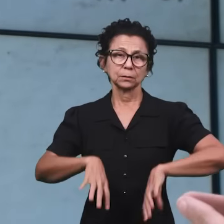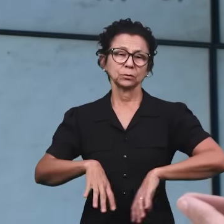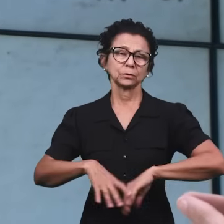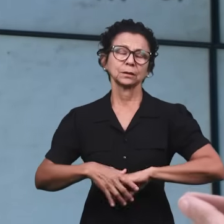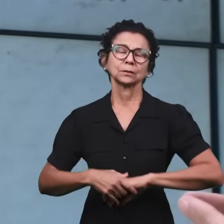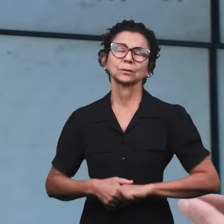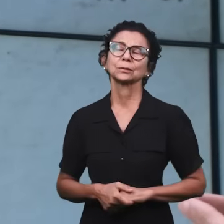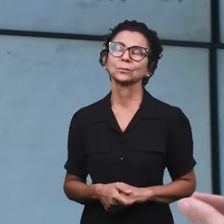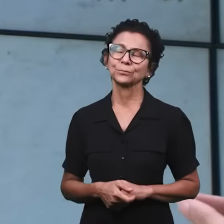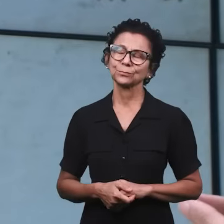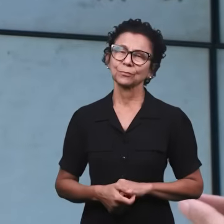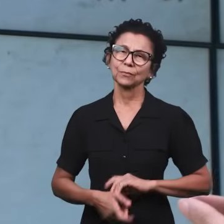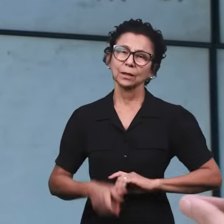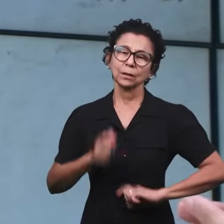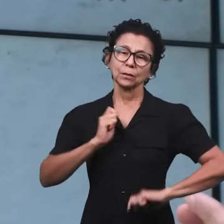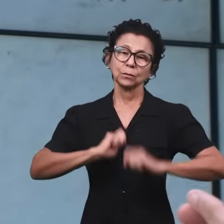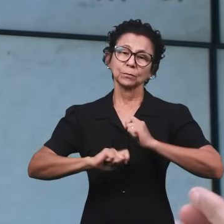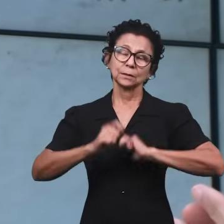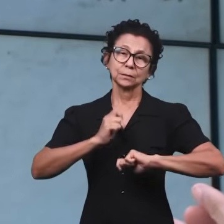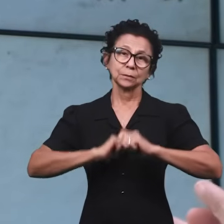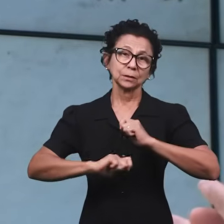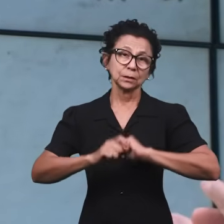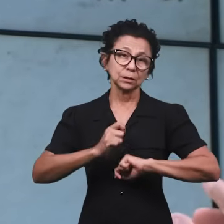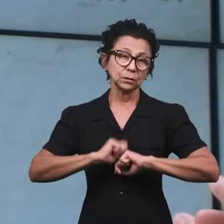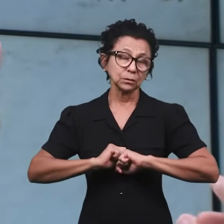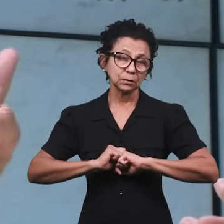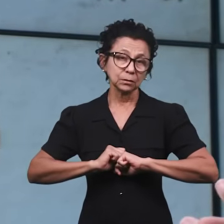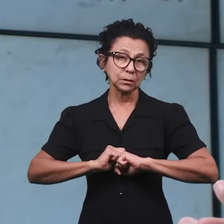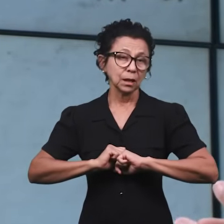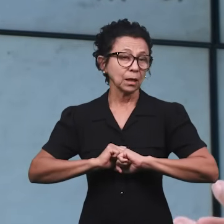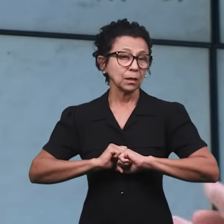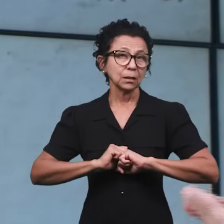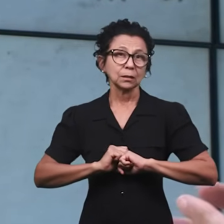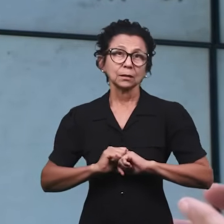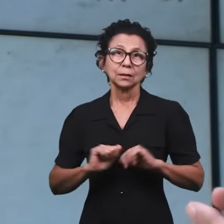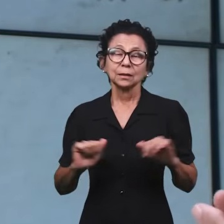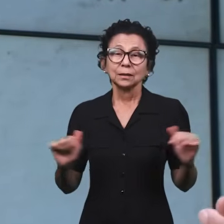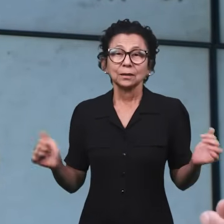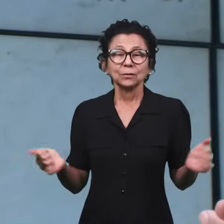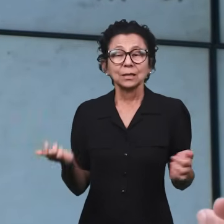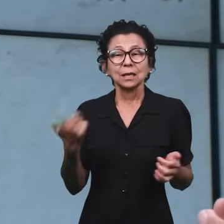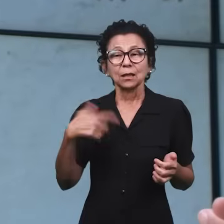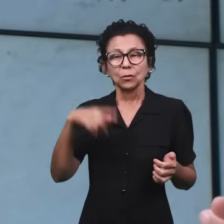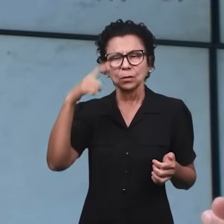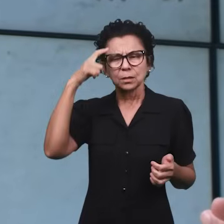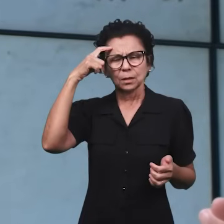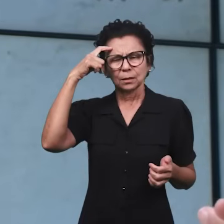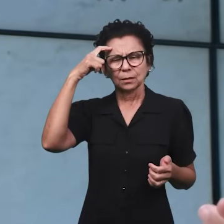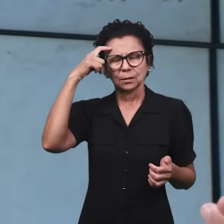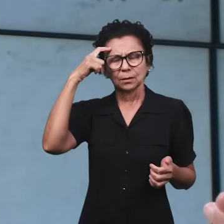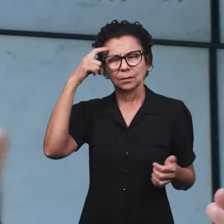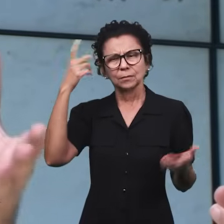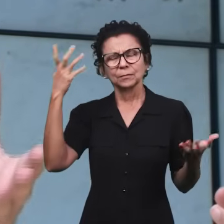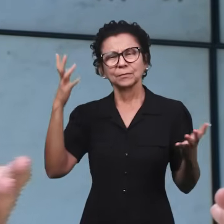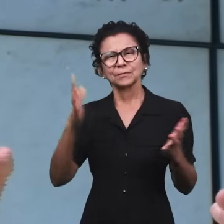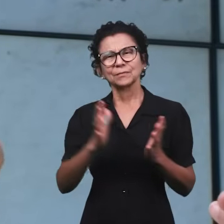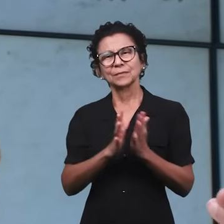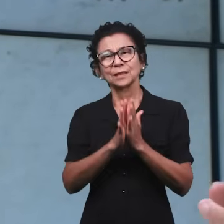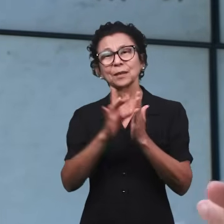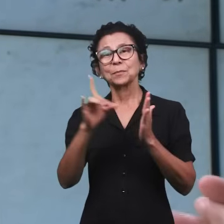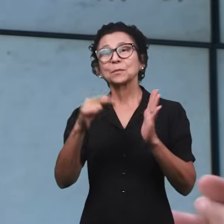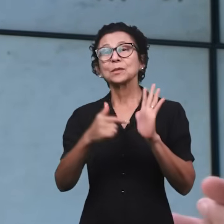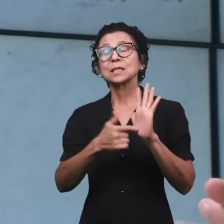que é a inimiga dessa concentração. Que coisa maravilhosa a palavra fala assim, né? Porque eu medito na tua